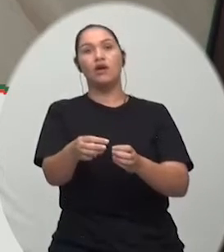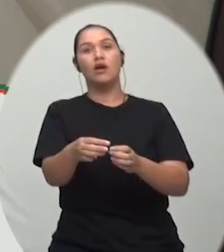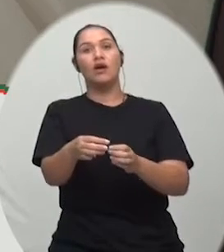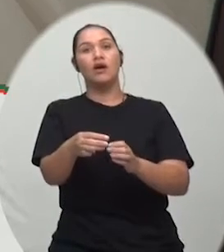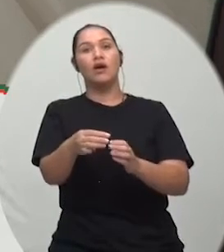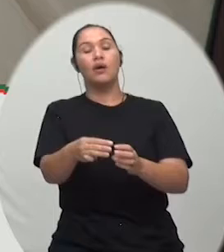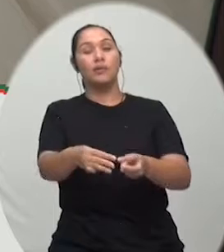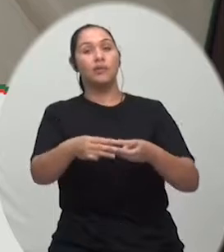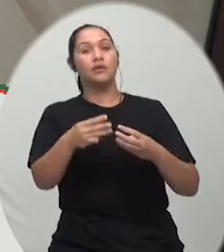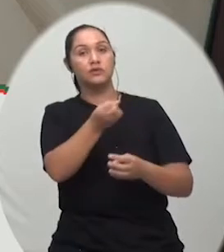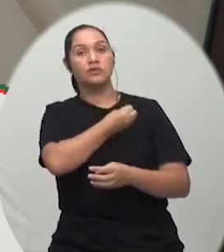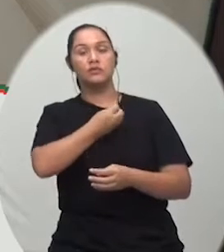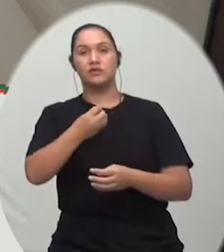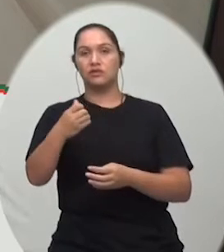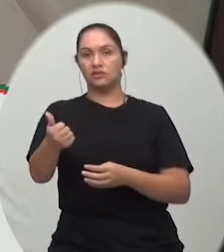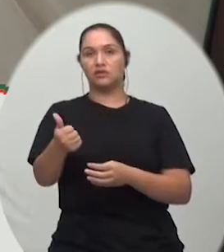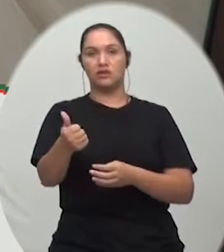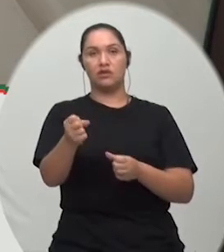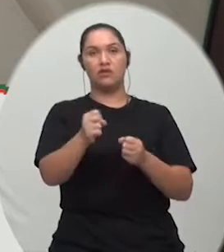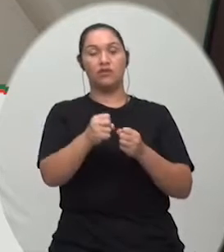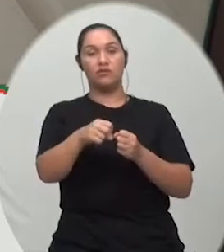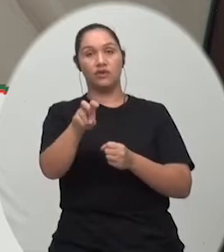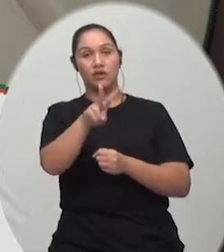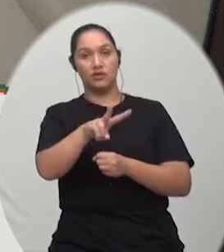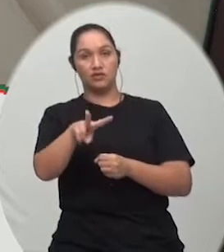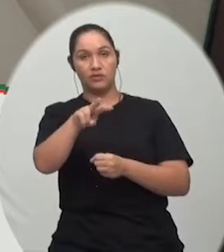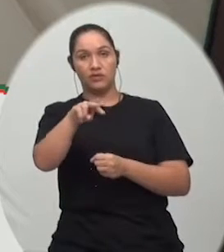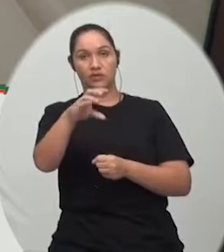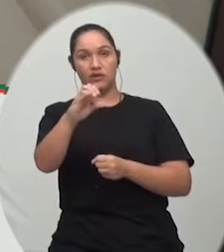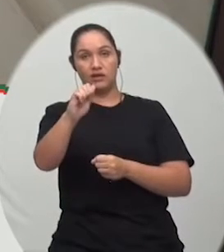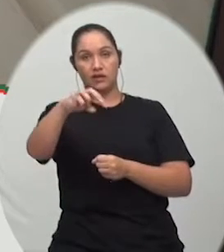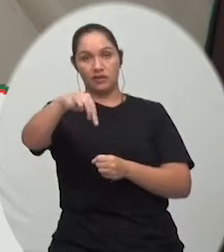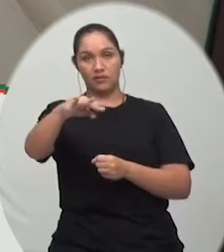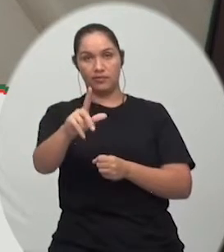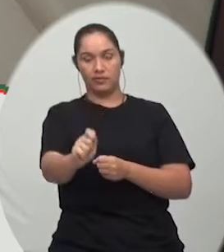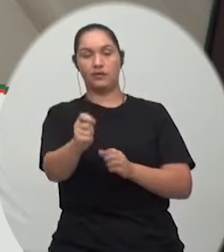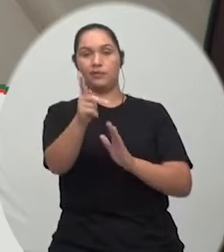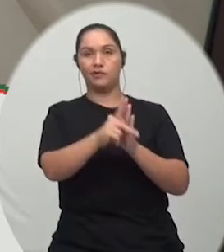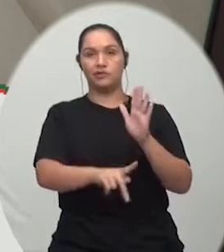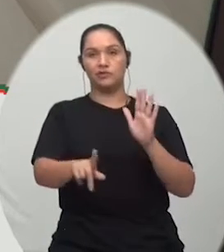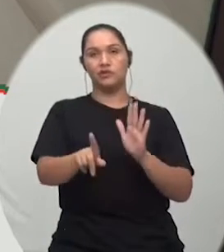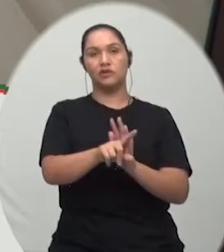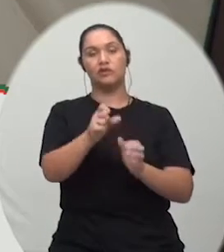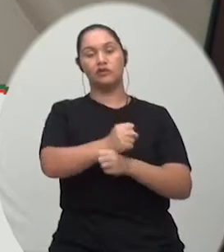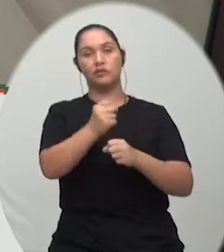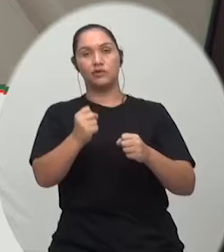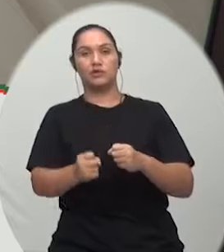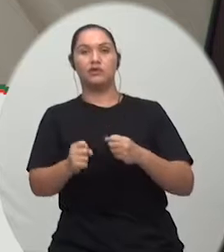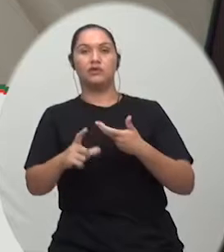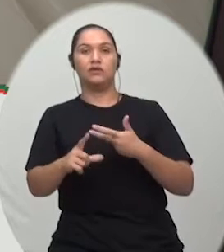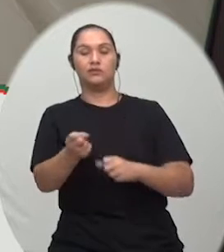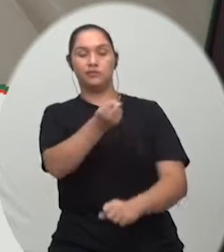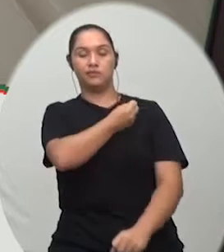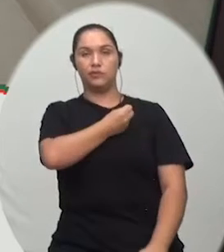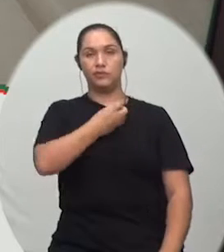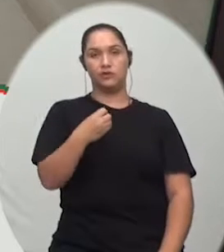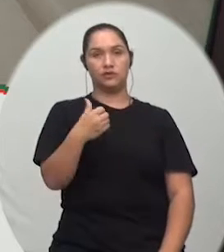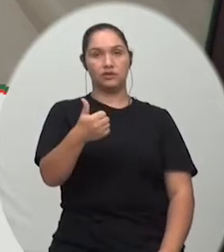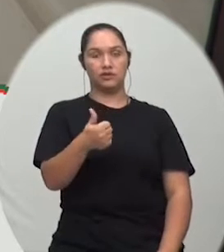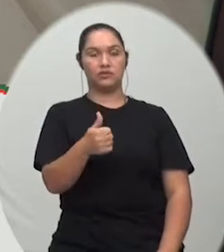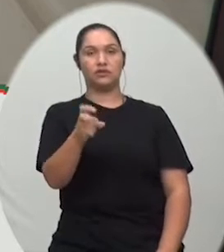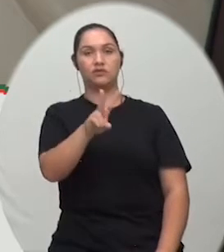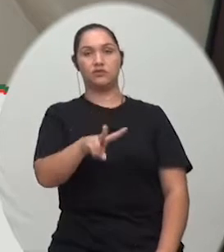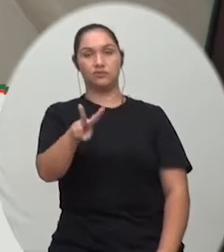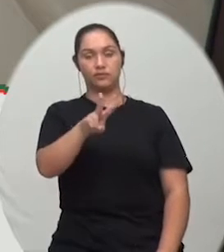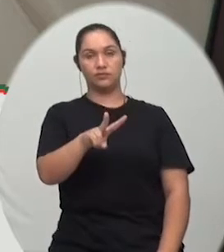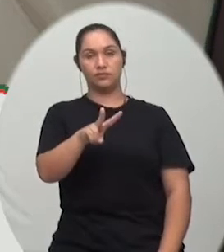001/2019, de autoria da vereadora Camila Nascimento. Projeto de lei do Legislativo, PL 011/19, de autoria